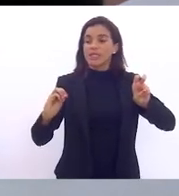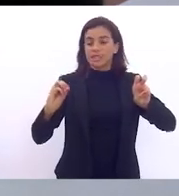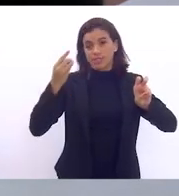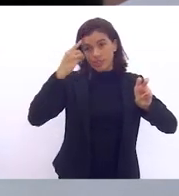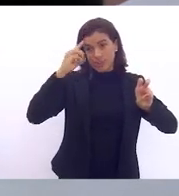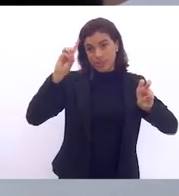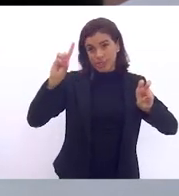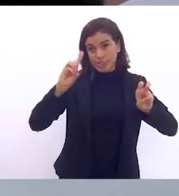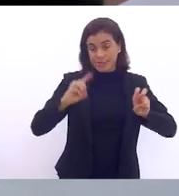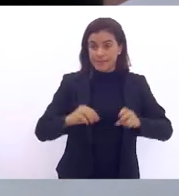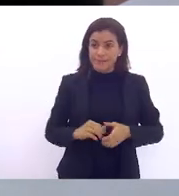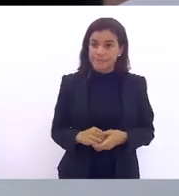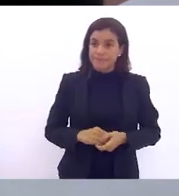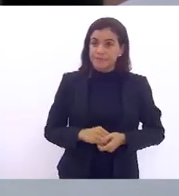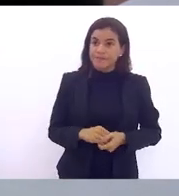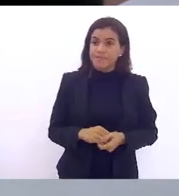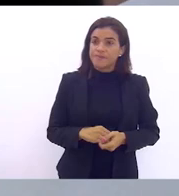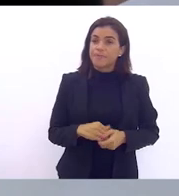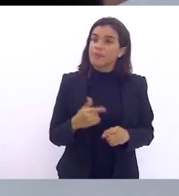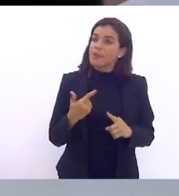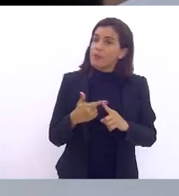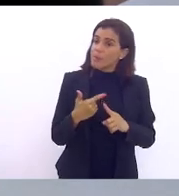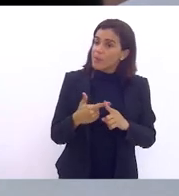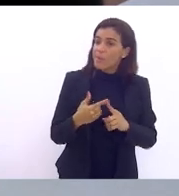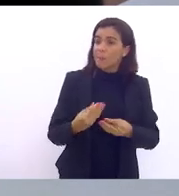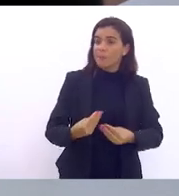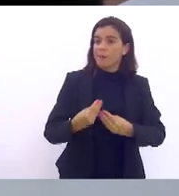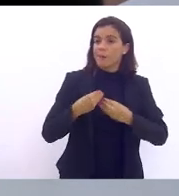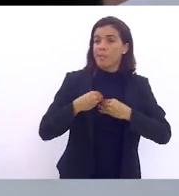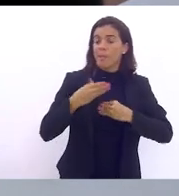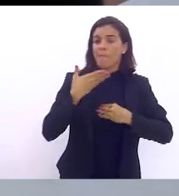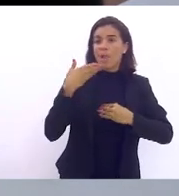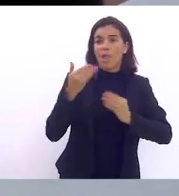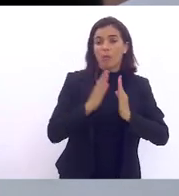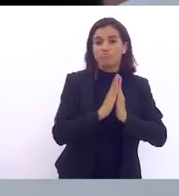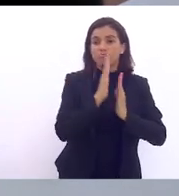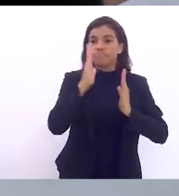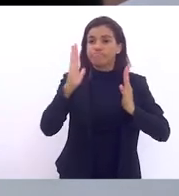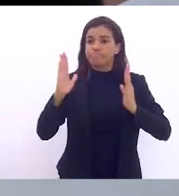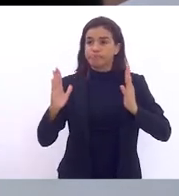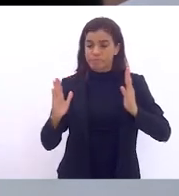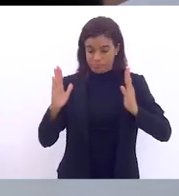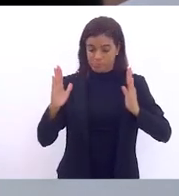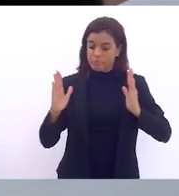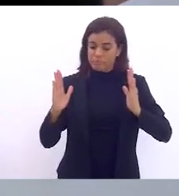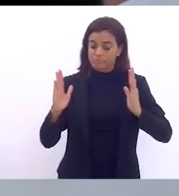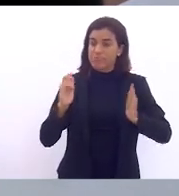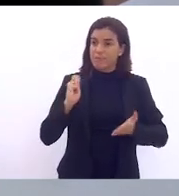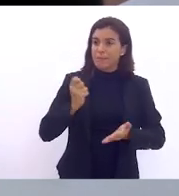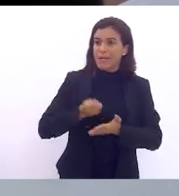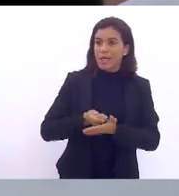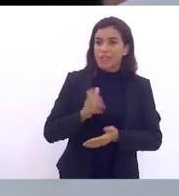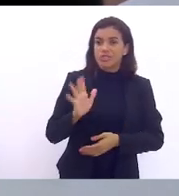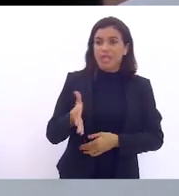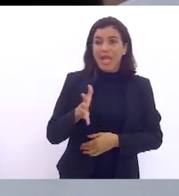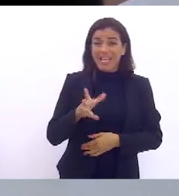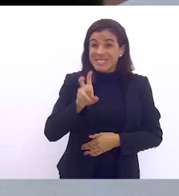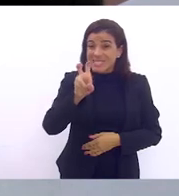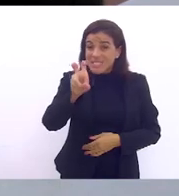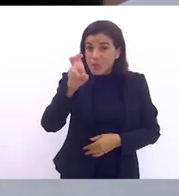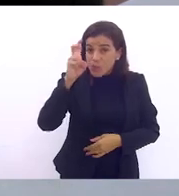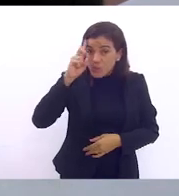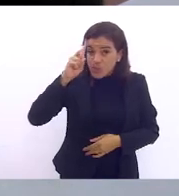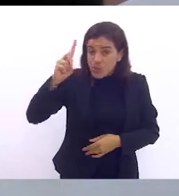para registrar minha tarifa que me dê um pouco mais de prazo pagar já fiquei CCO dias tentando puxar e não